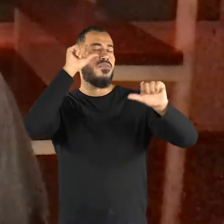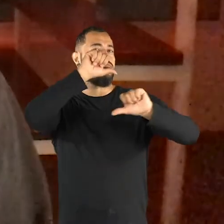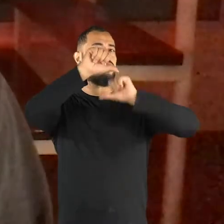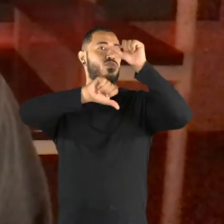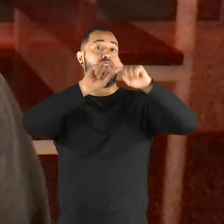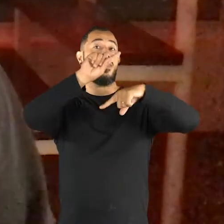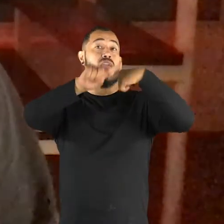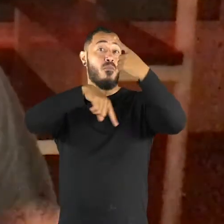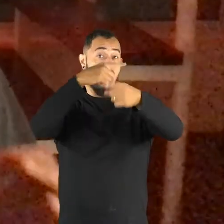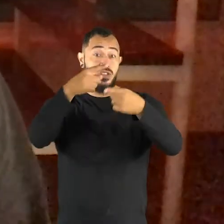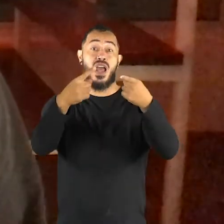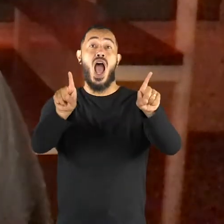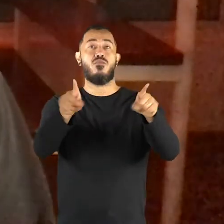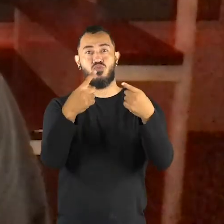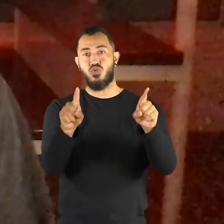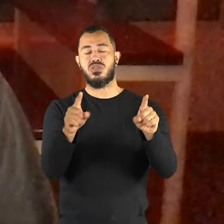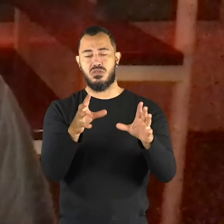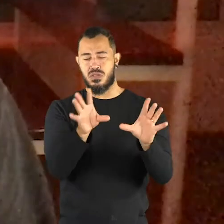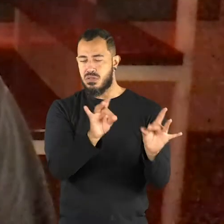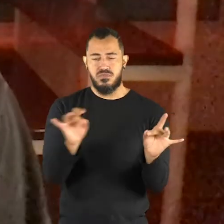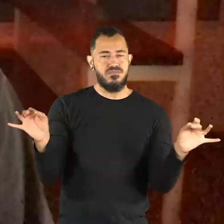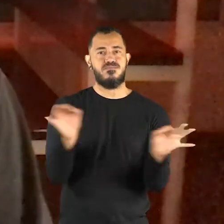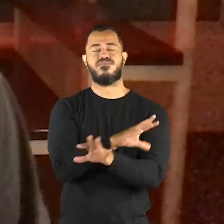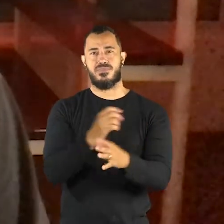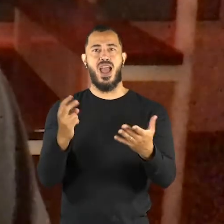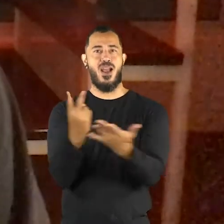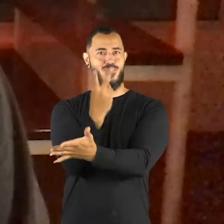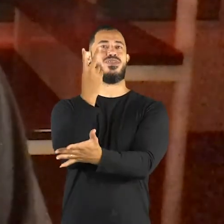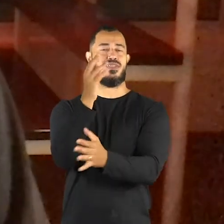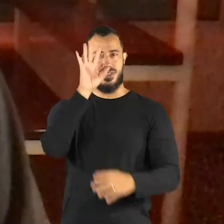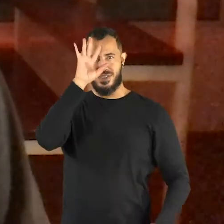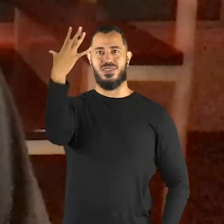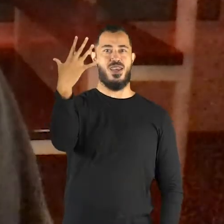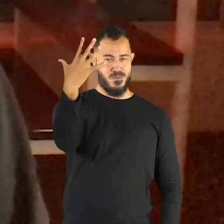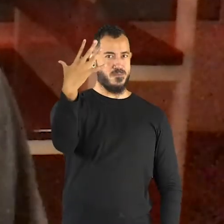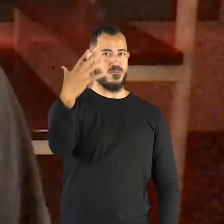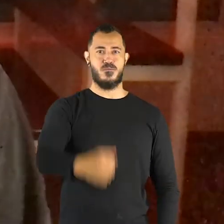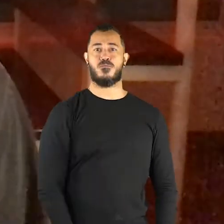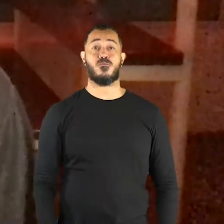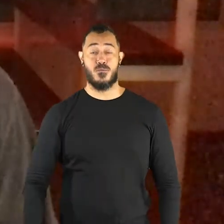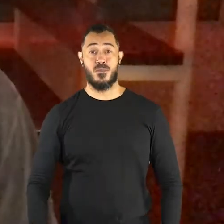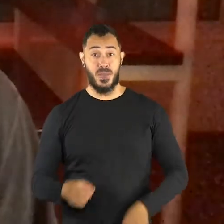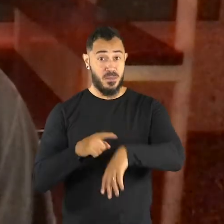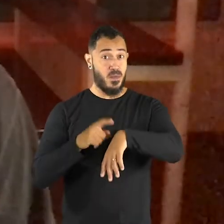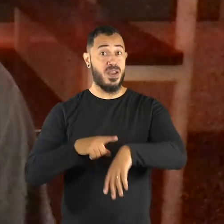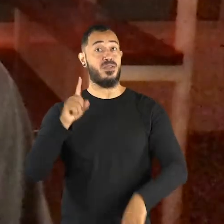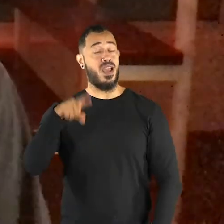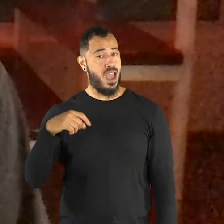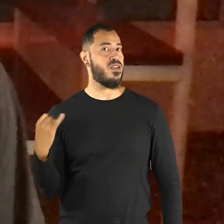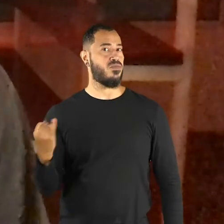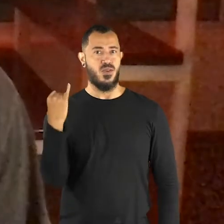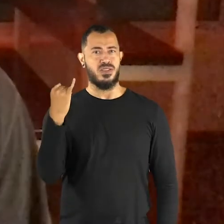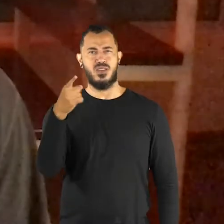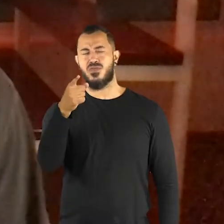no computador e fazer o seu filme acontecer. Então, assim, esse momento é muito importante. Então